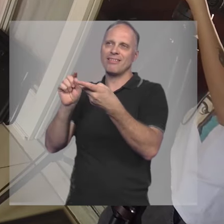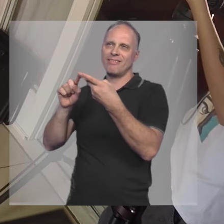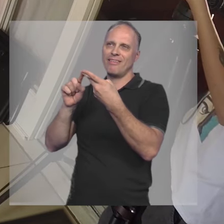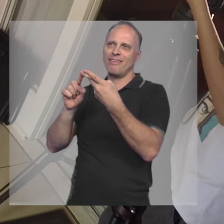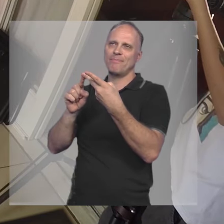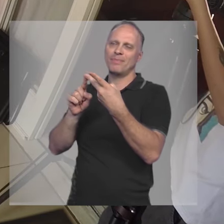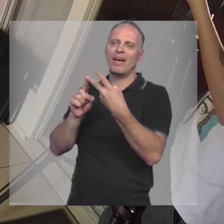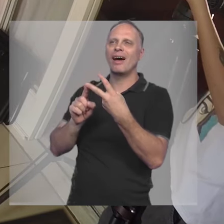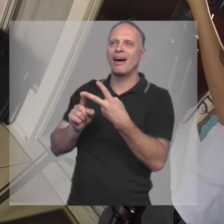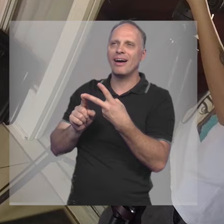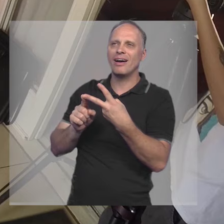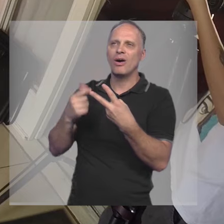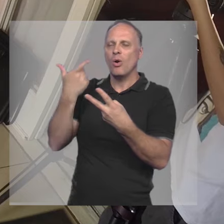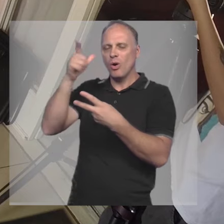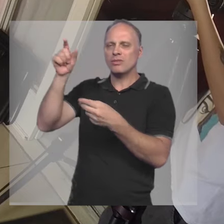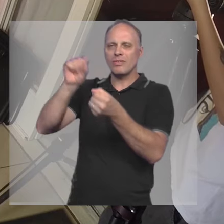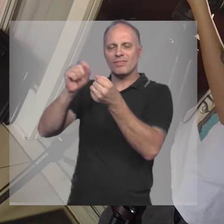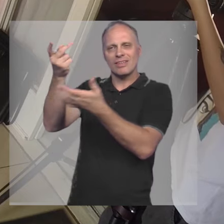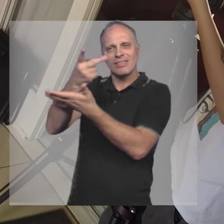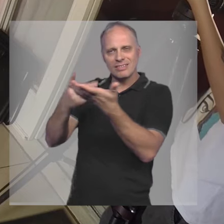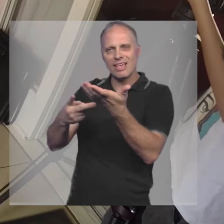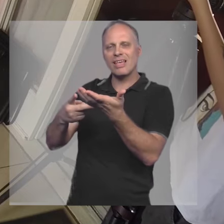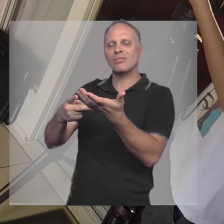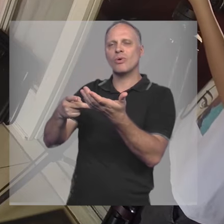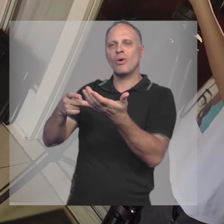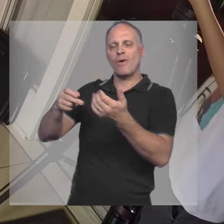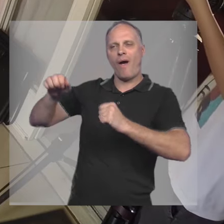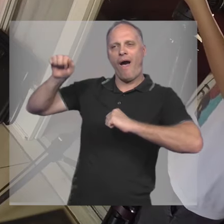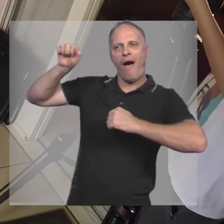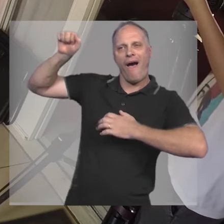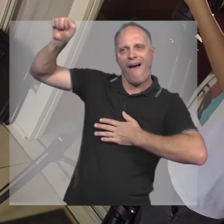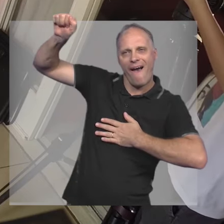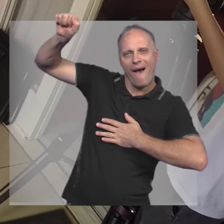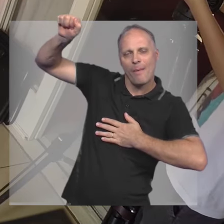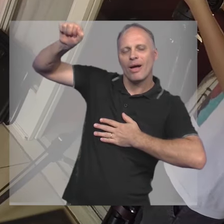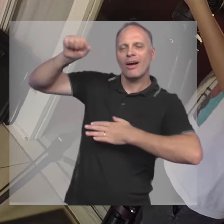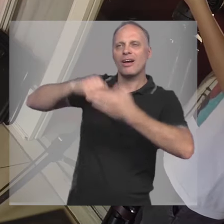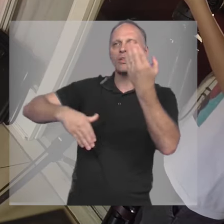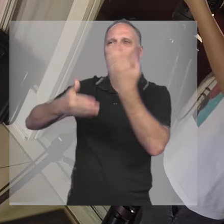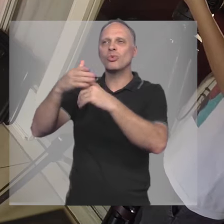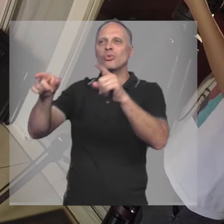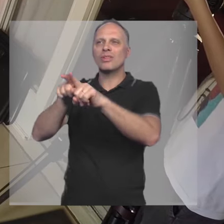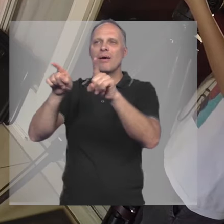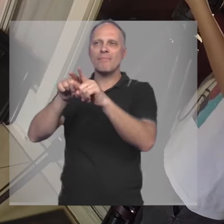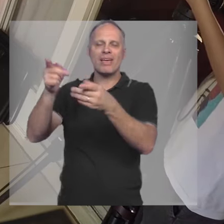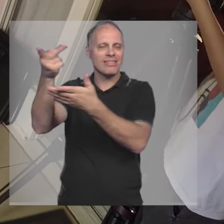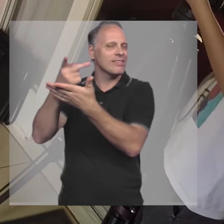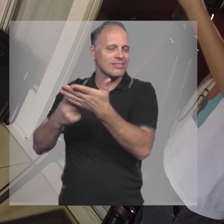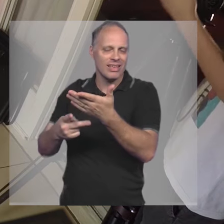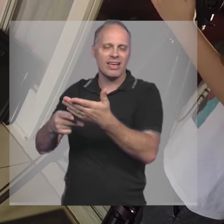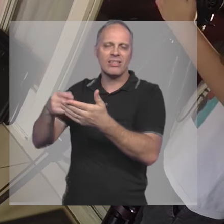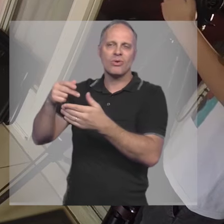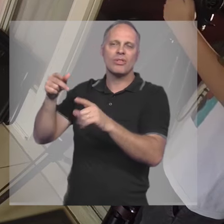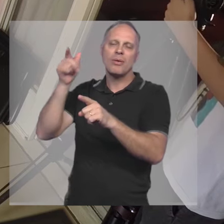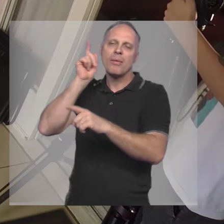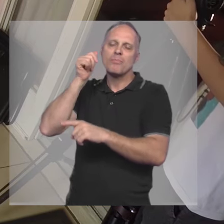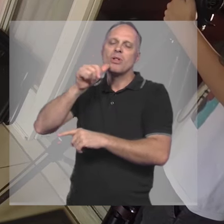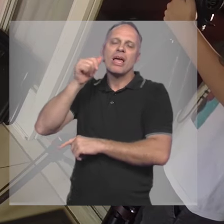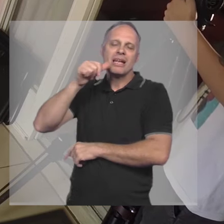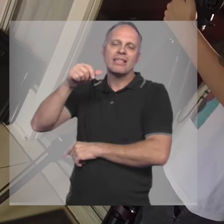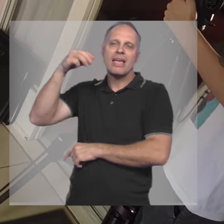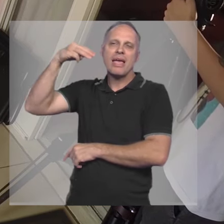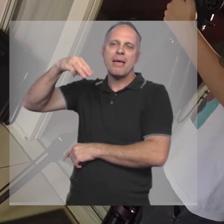Experience, tem pessoal que está desenhando Batman, pessoal que estava desenhando aí o Maiolo, que é lá de Minas, que está desenhando, tá